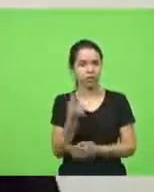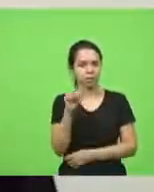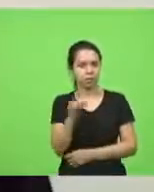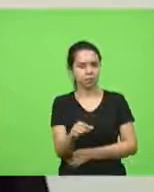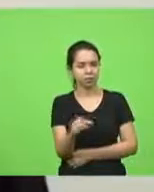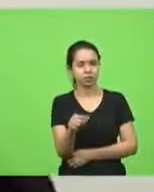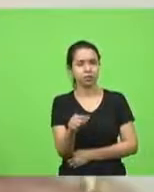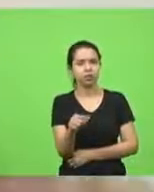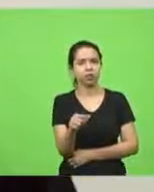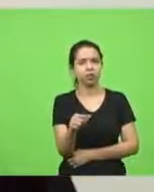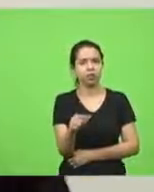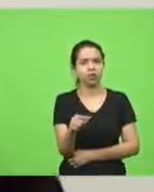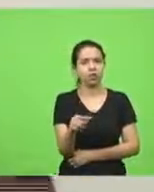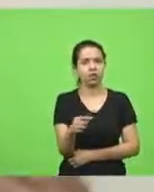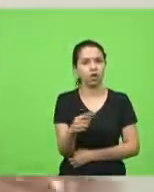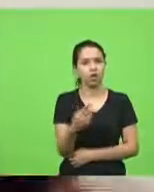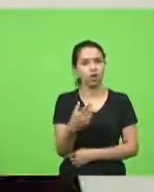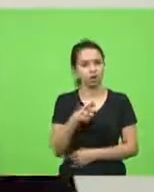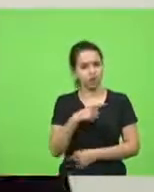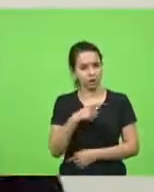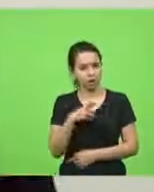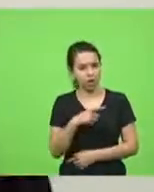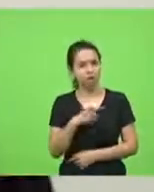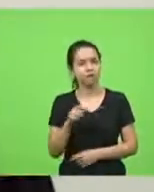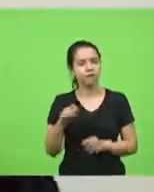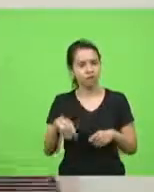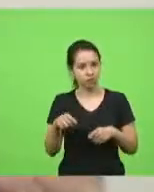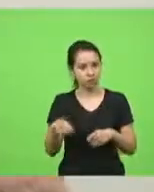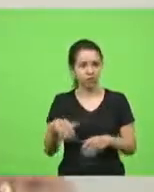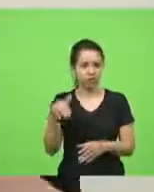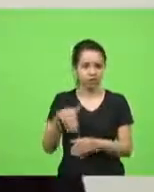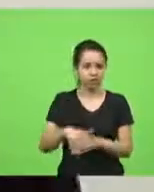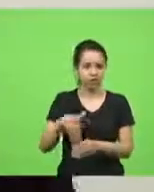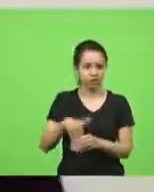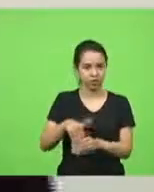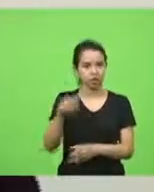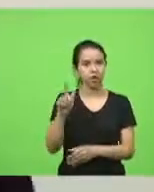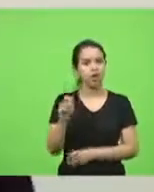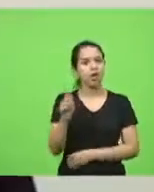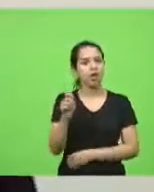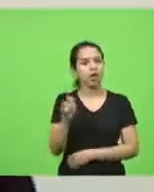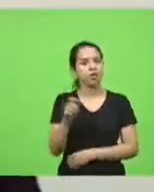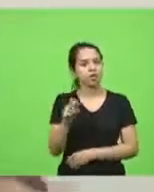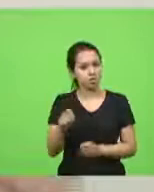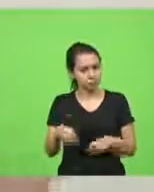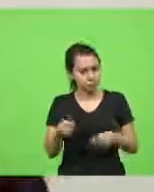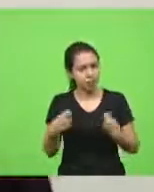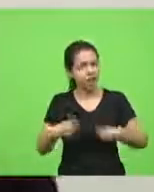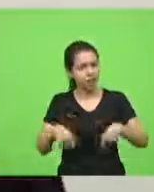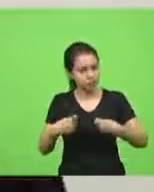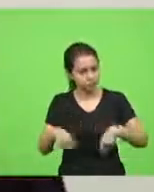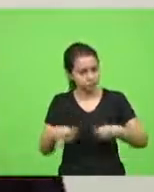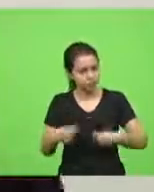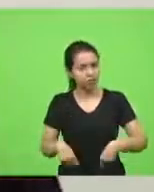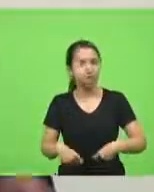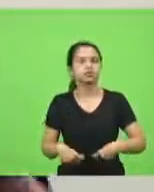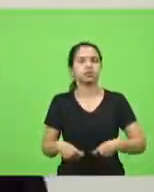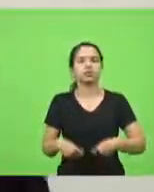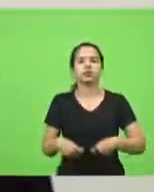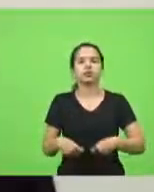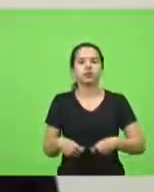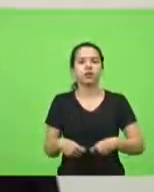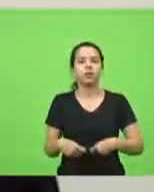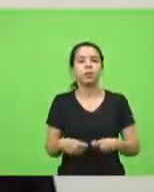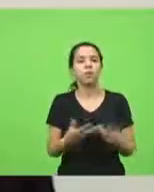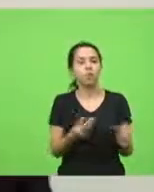lá embaixo. É viável, é possível fazer, é necessário fazer. Da mesma forma,